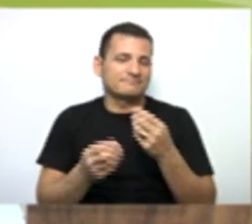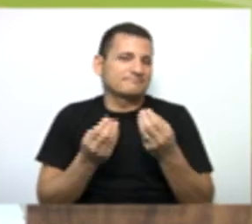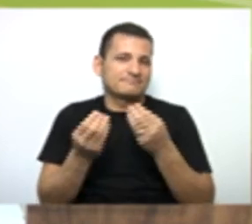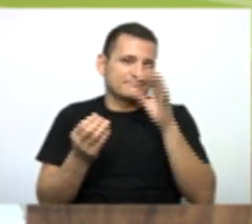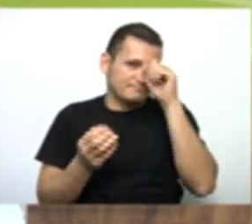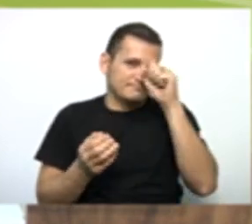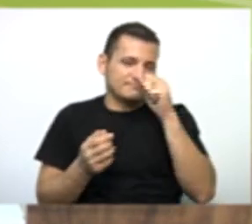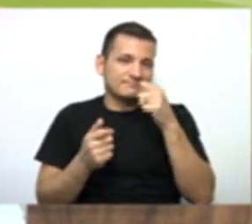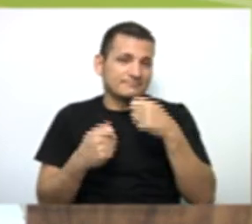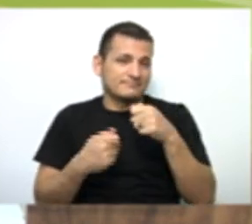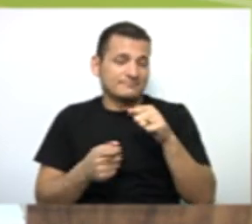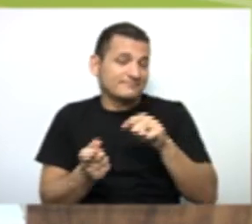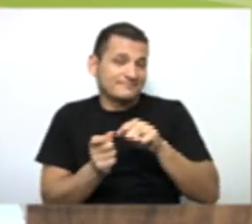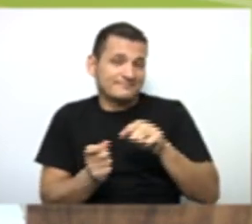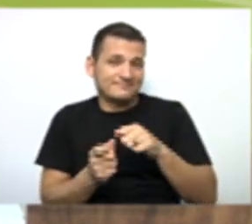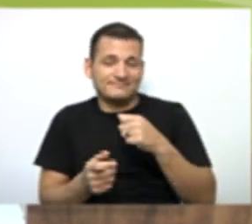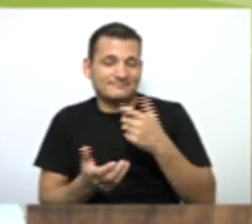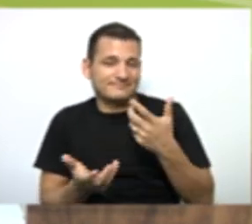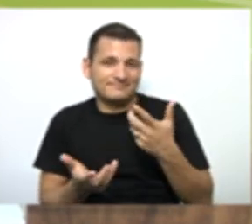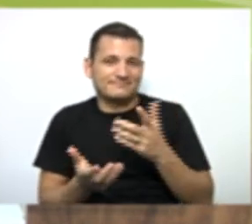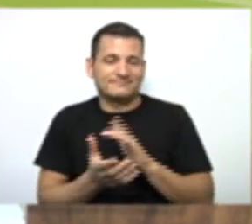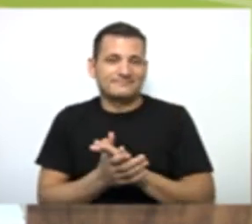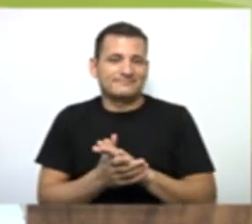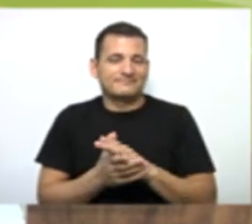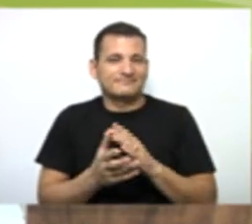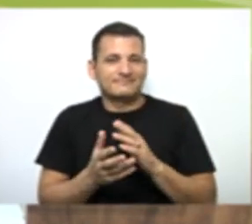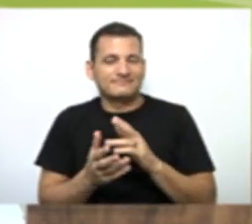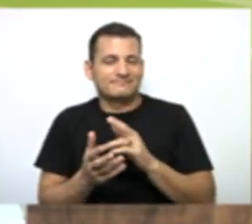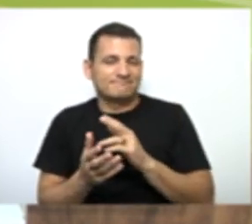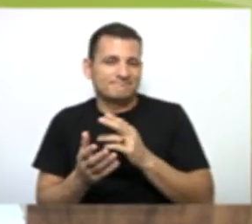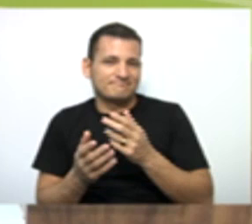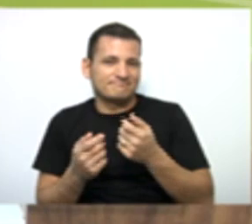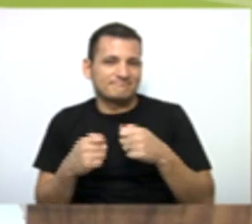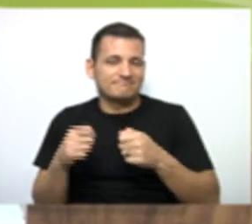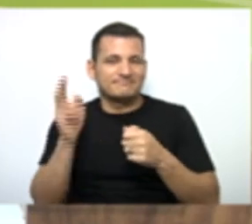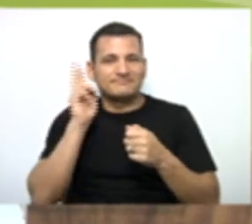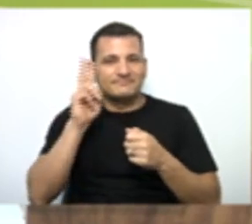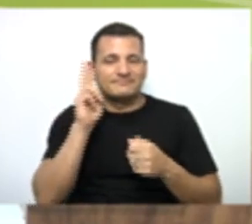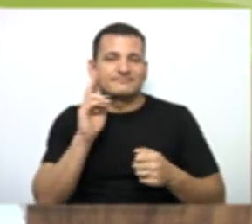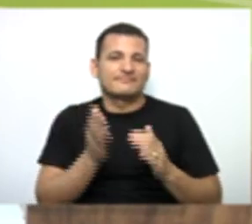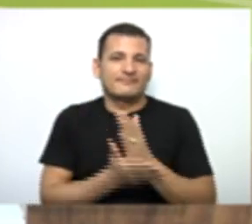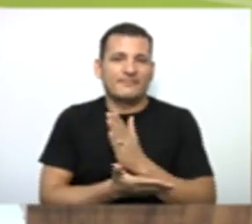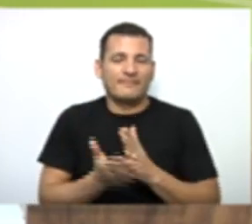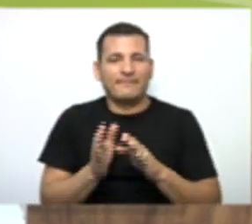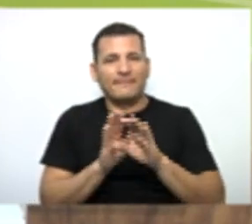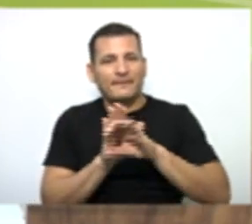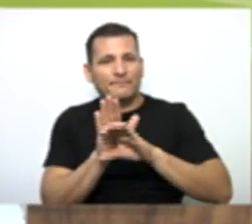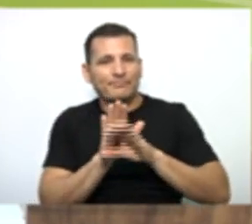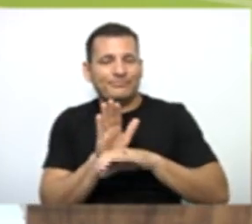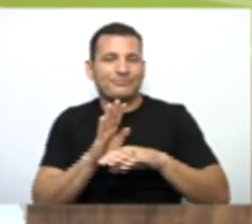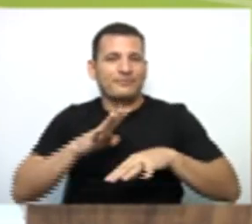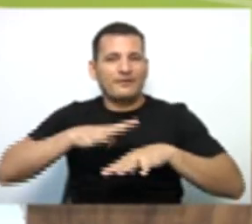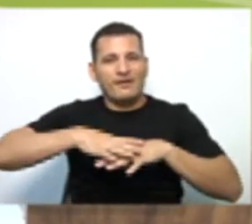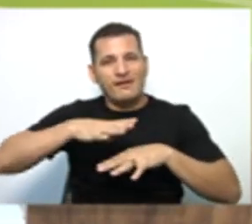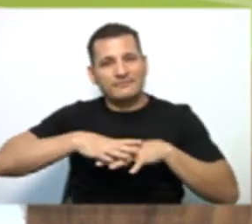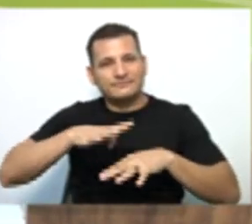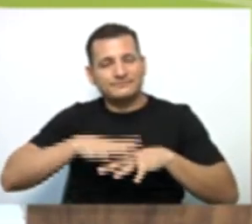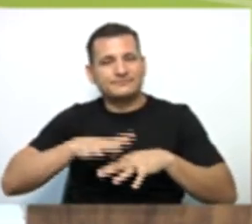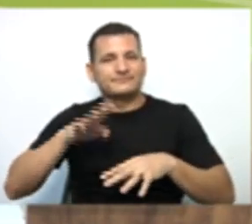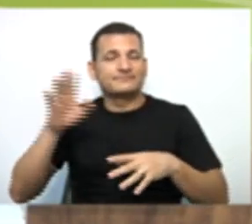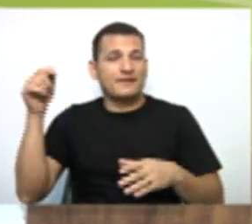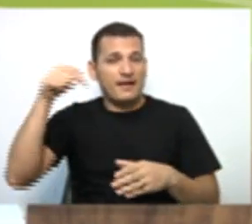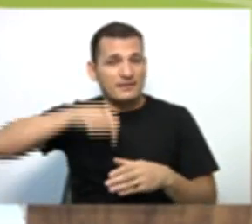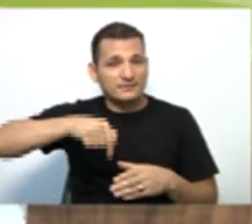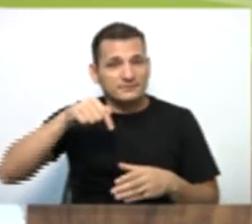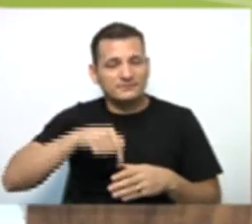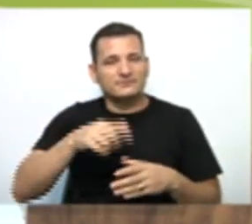fazendo, né? Então, assim, a gente vai ter que relembrar alguns conceitos da matemática para trazer para cá,